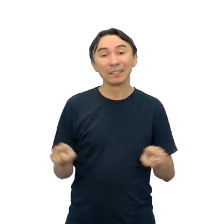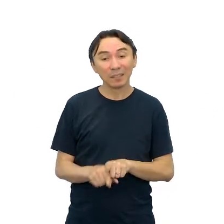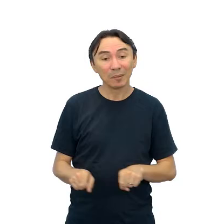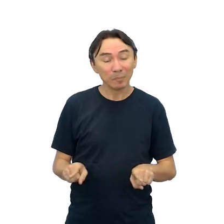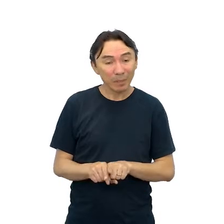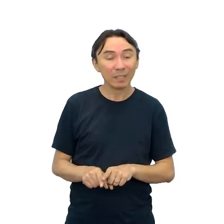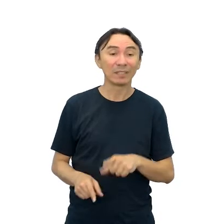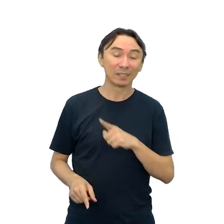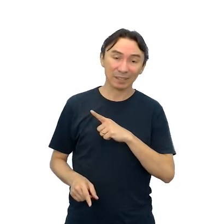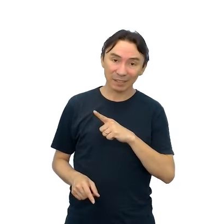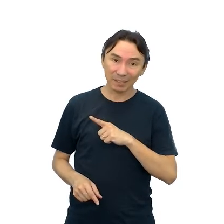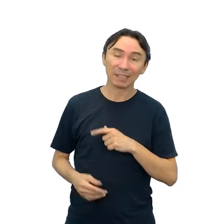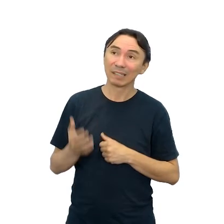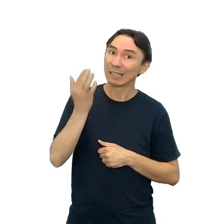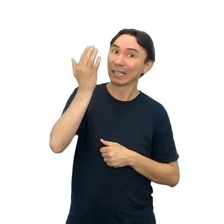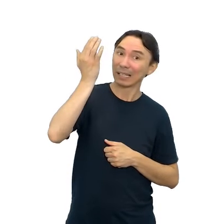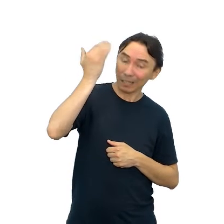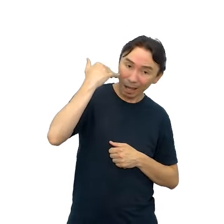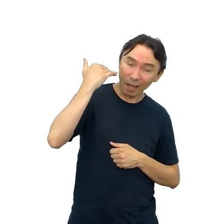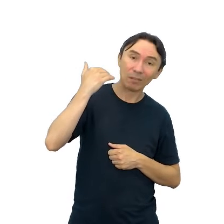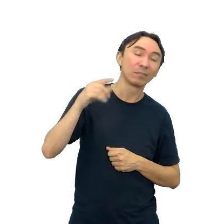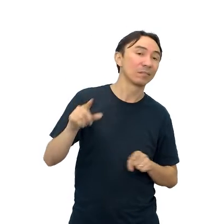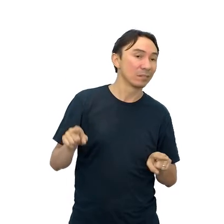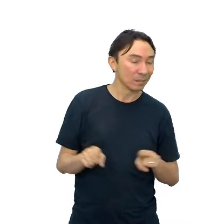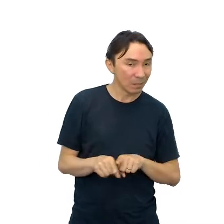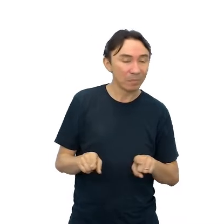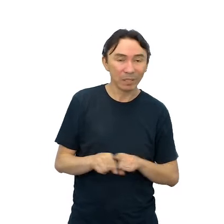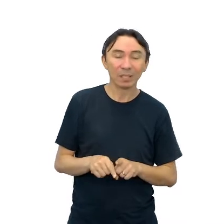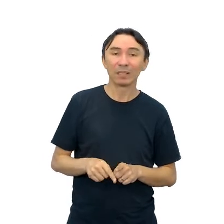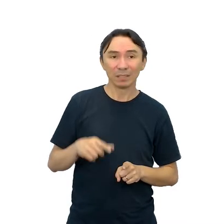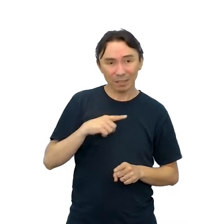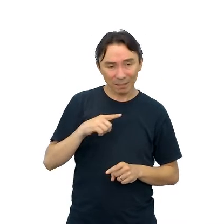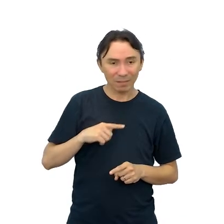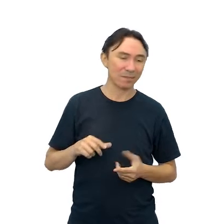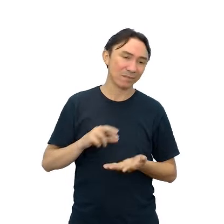distratores internos, né, que nos